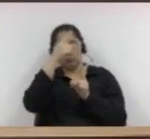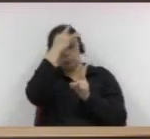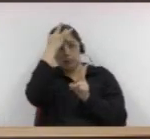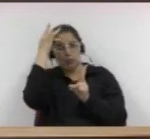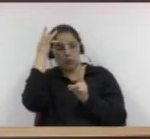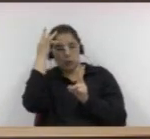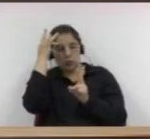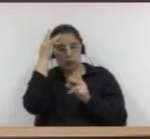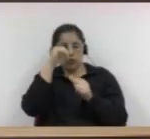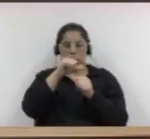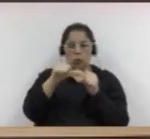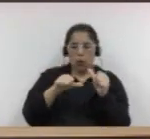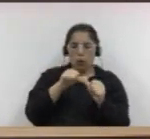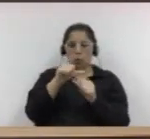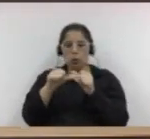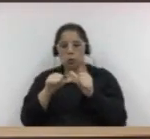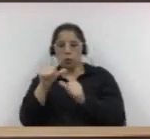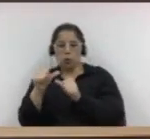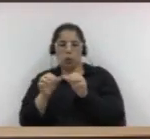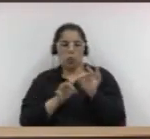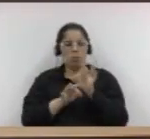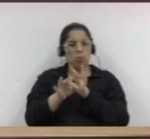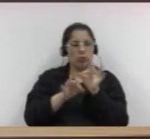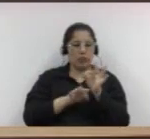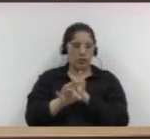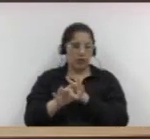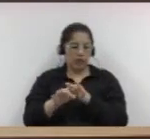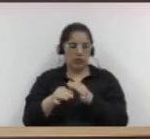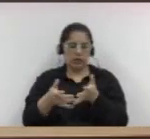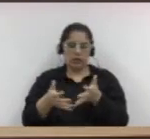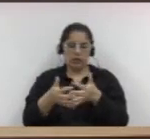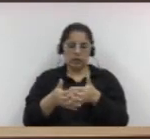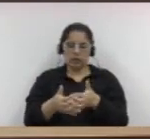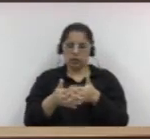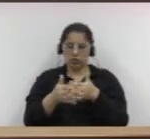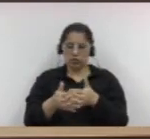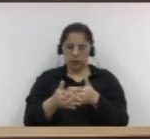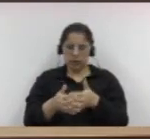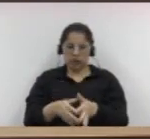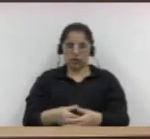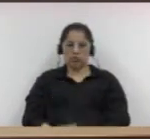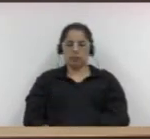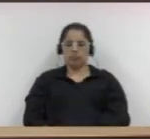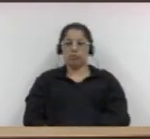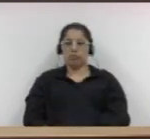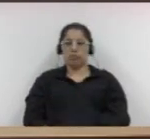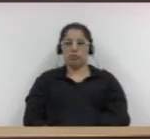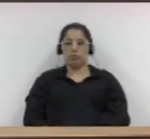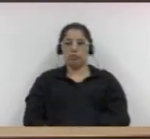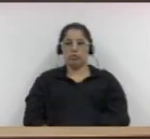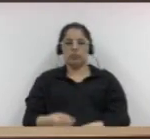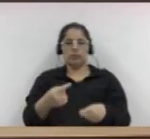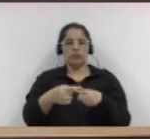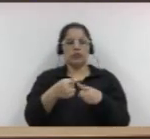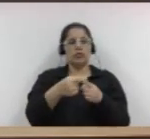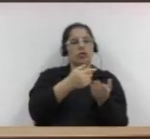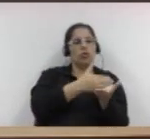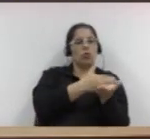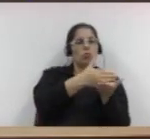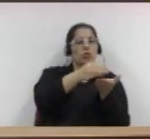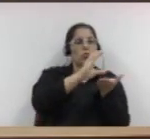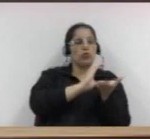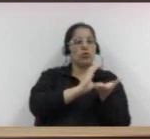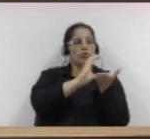houve alterações no projeto, de 13 milhões partiu para 45 milhões, acho que no final era o que a gente